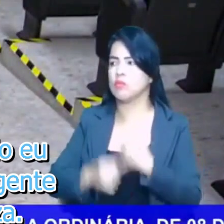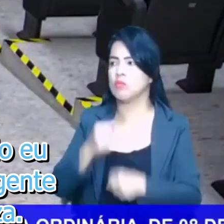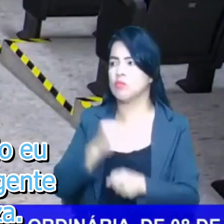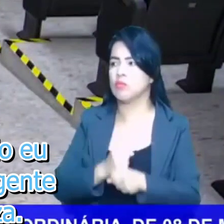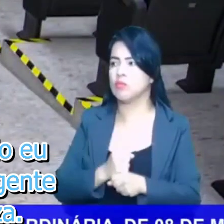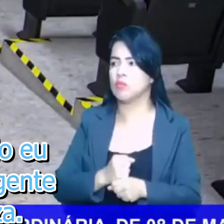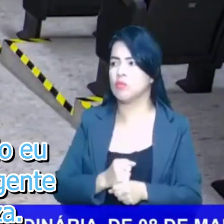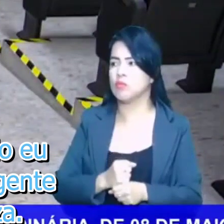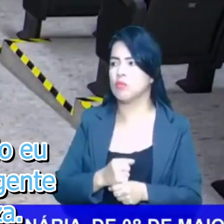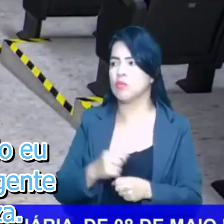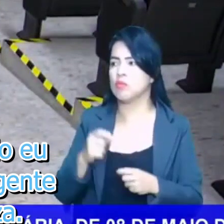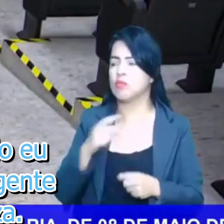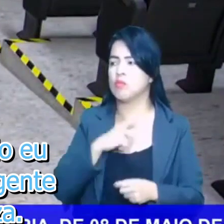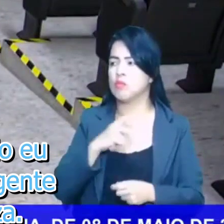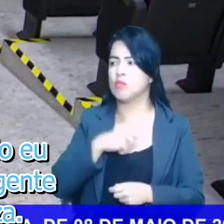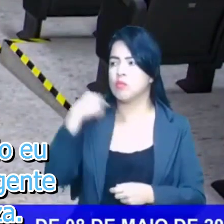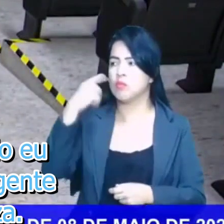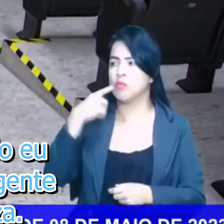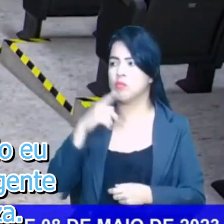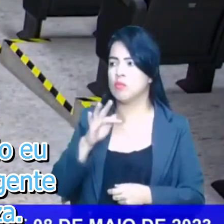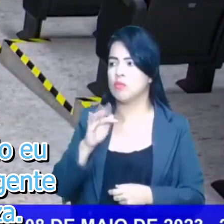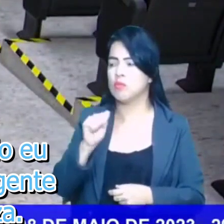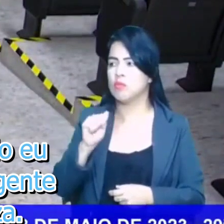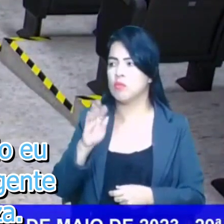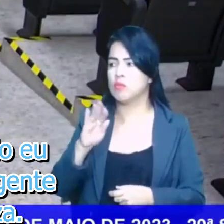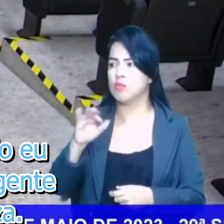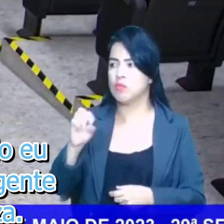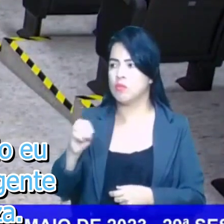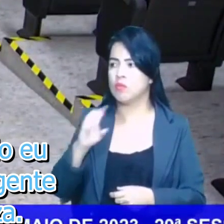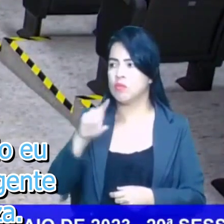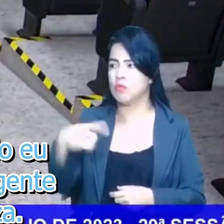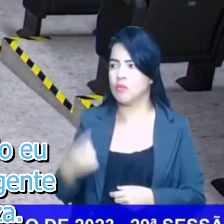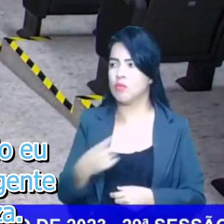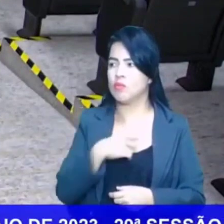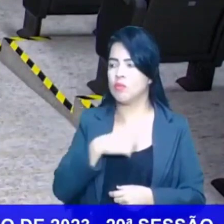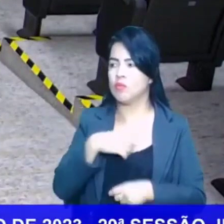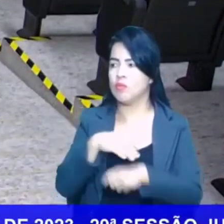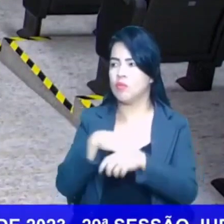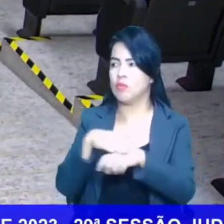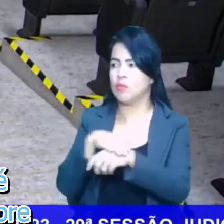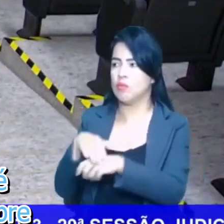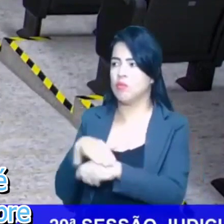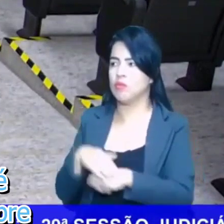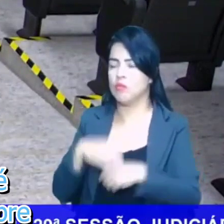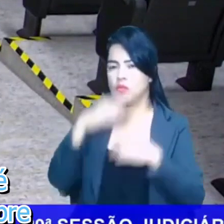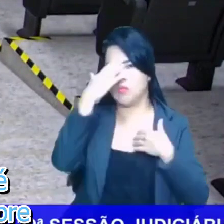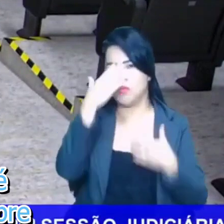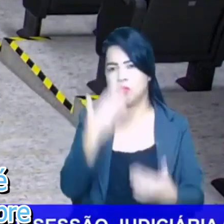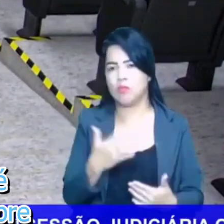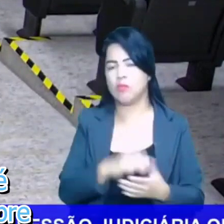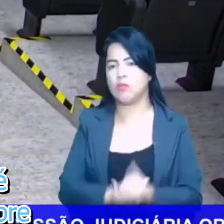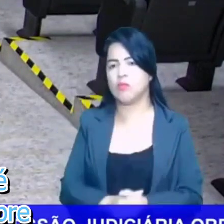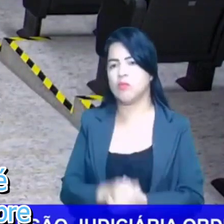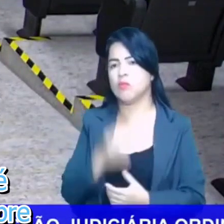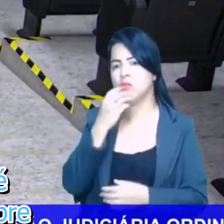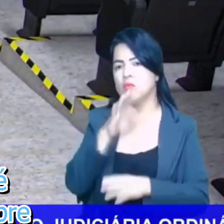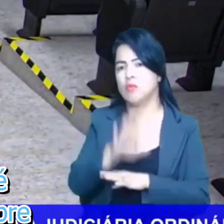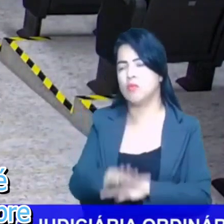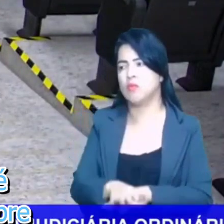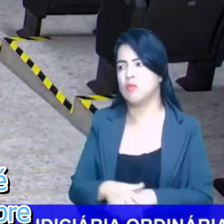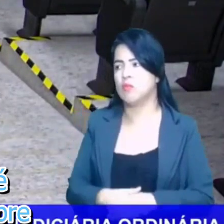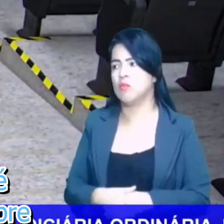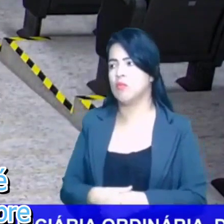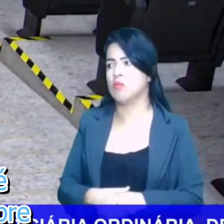lado esquerdo e doutor Fábio ao lado direito, em pé nas tribunas. Com certeza. Muito obrigado, senhores. Uma boa tarde. Nós é